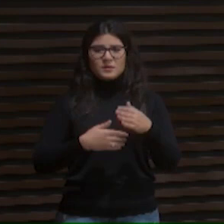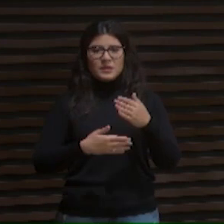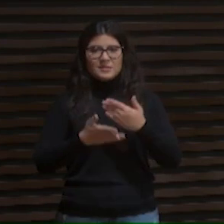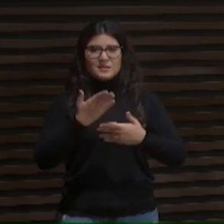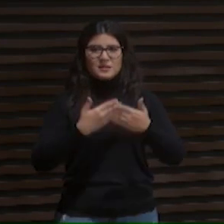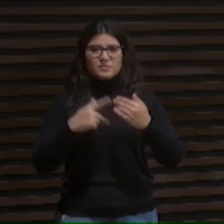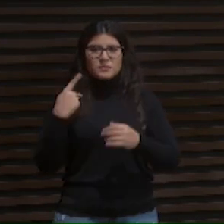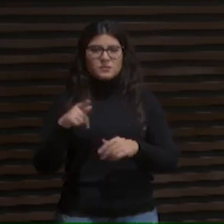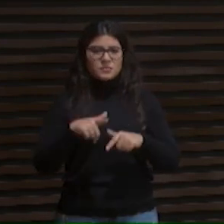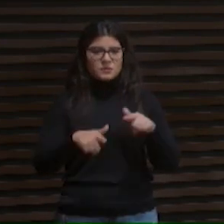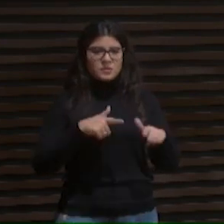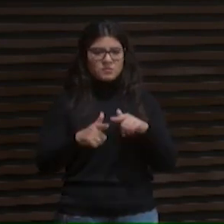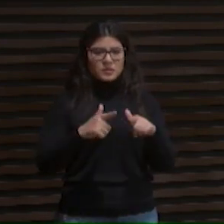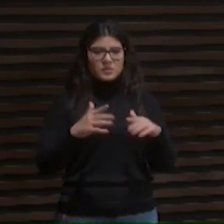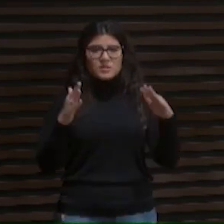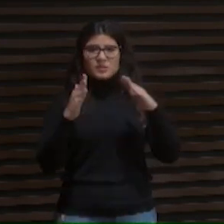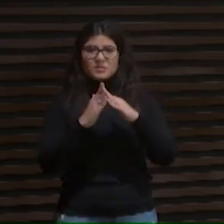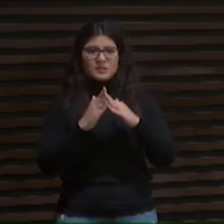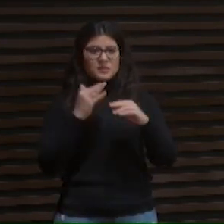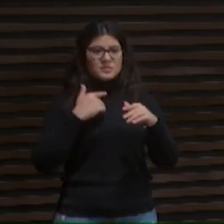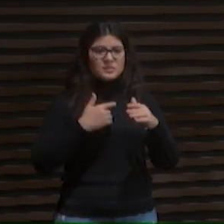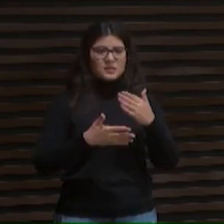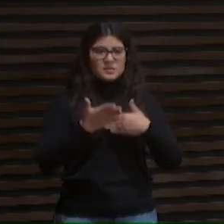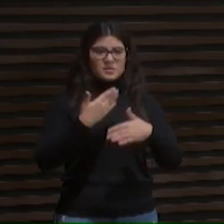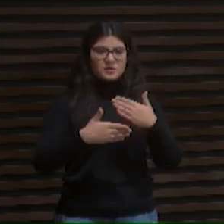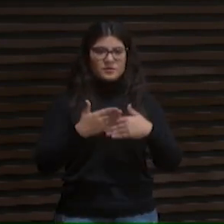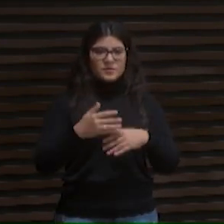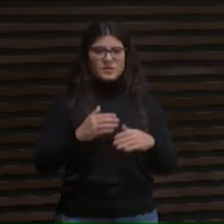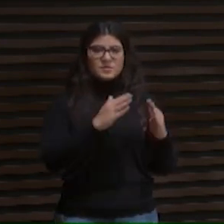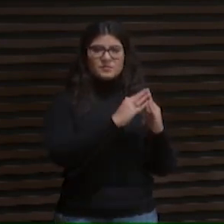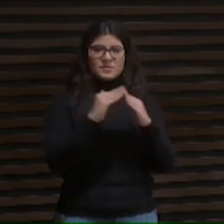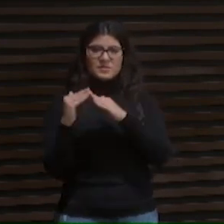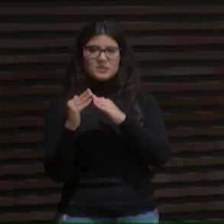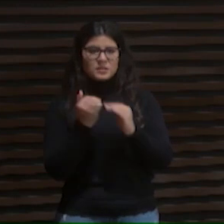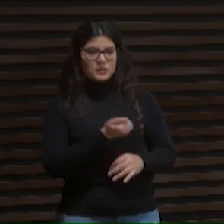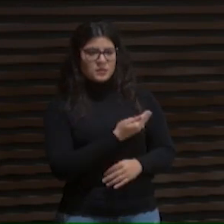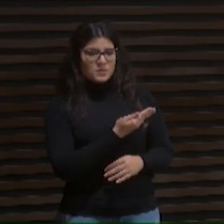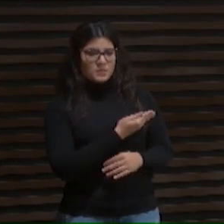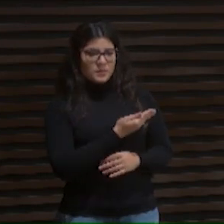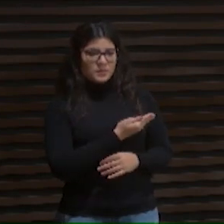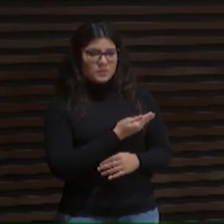A dona de casa, através da sua vizinha, dos seus amigos.